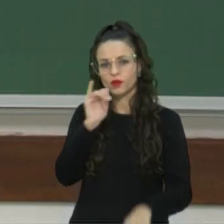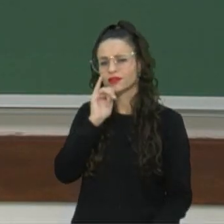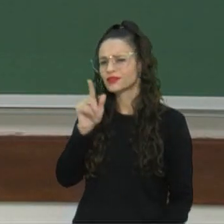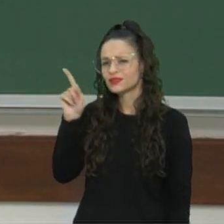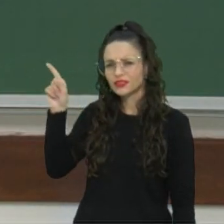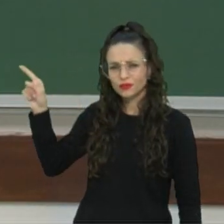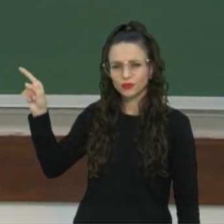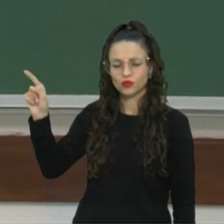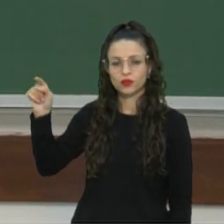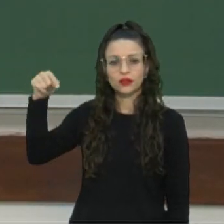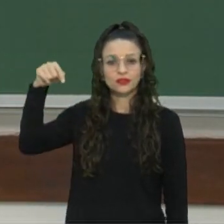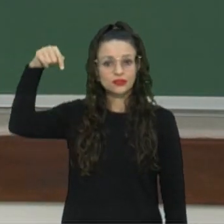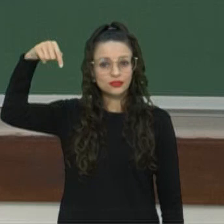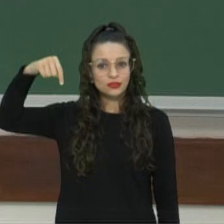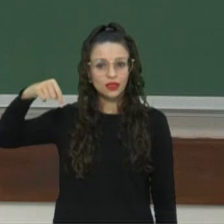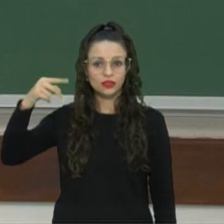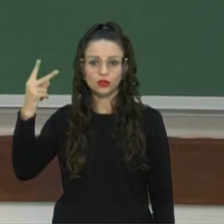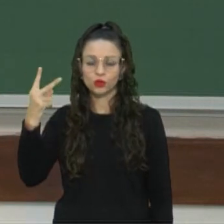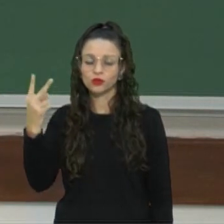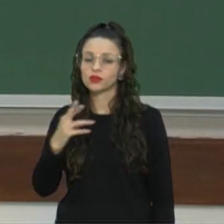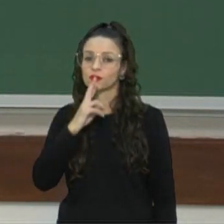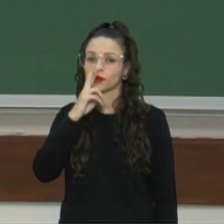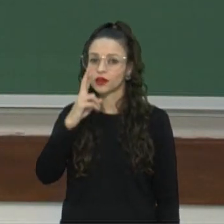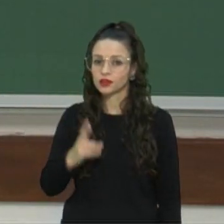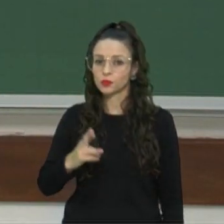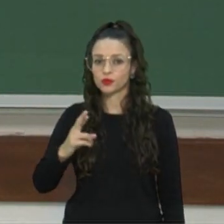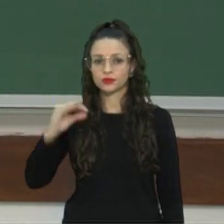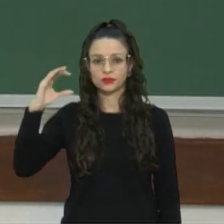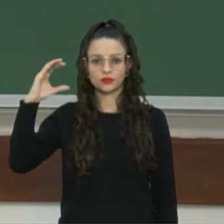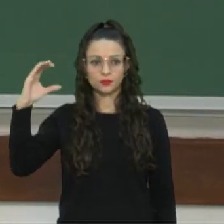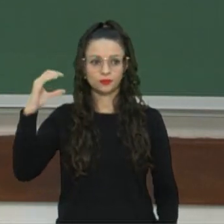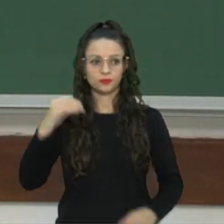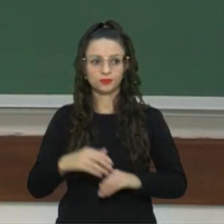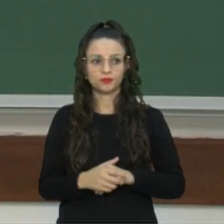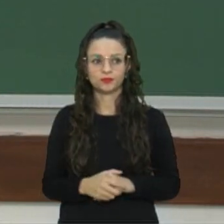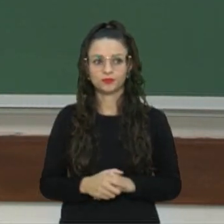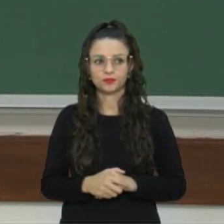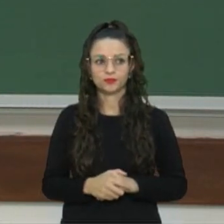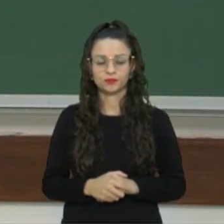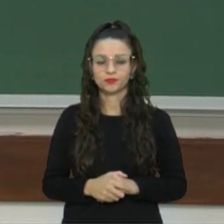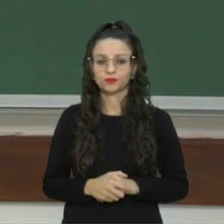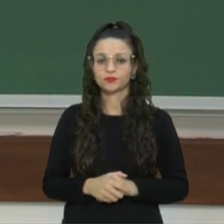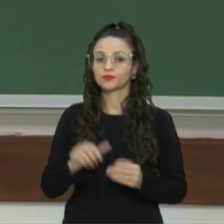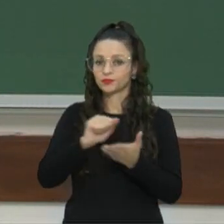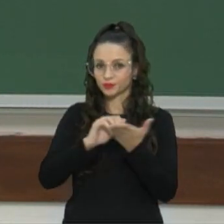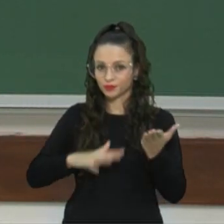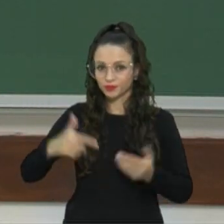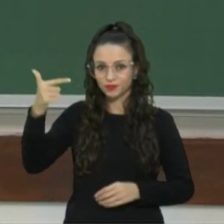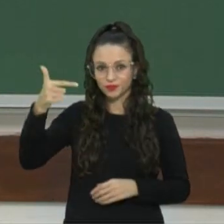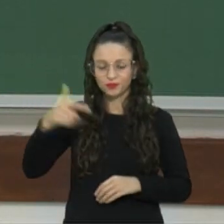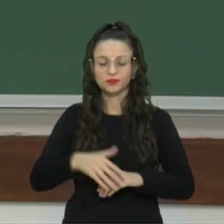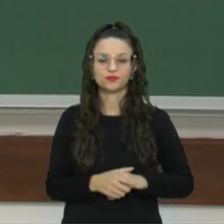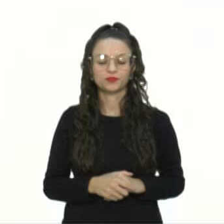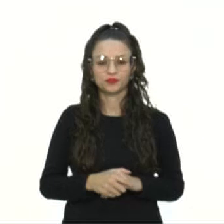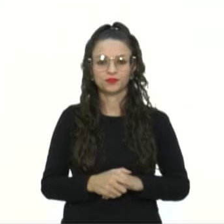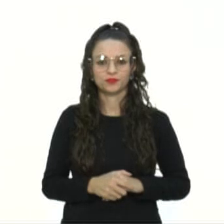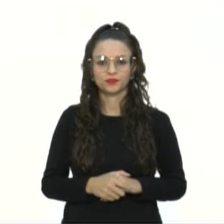representado pela seta 2. Então, questão 1, resposta letra C. Vamos para a questão 2?